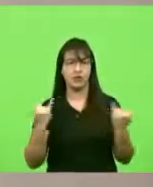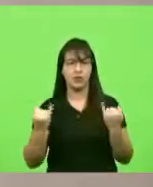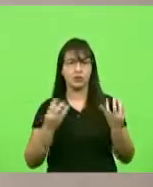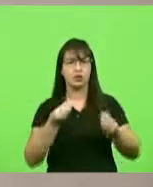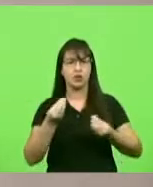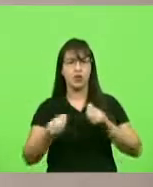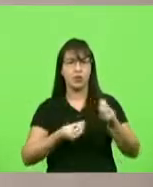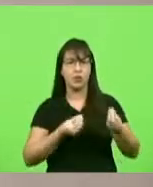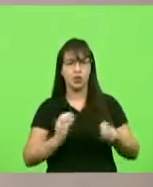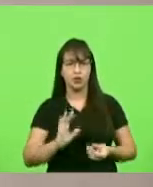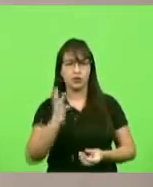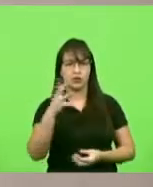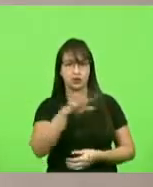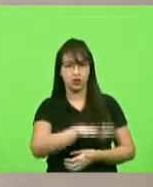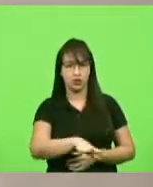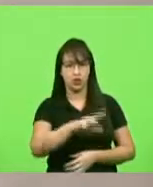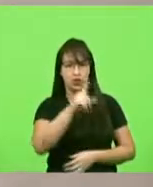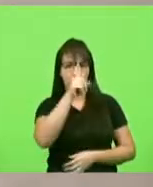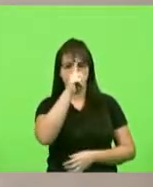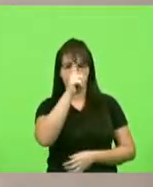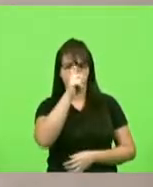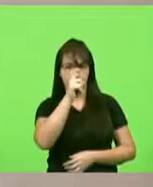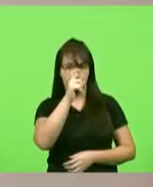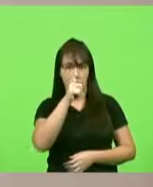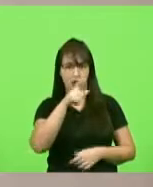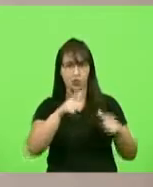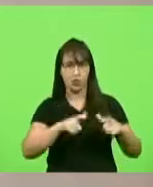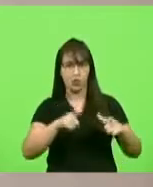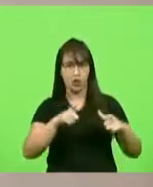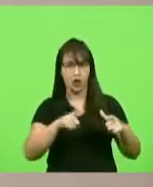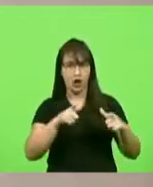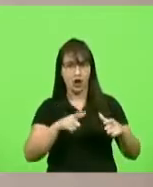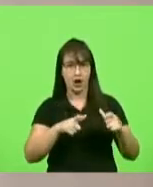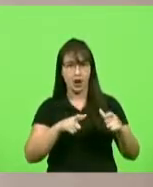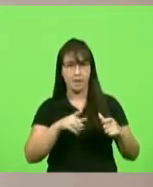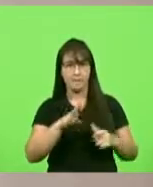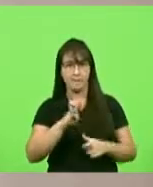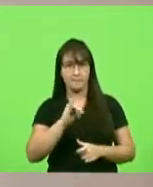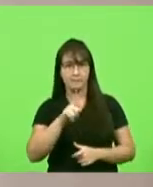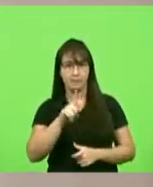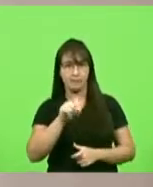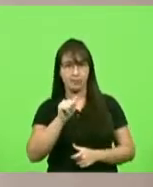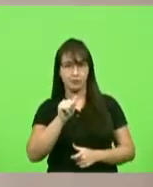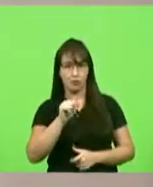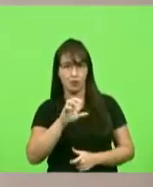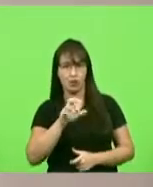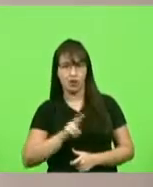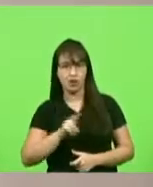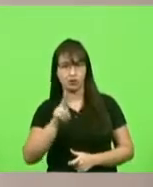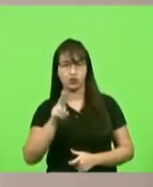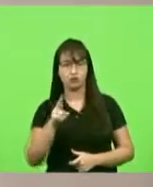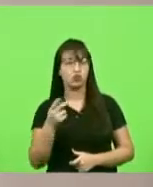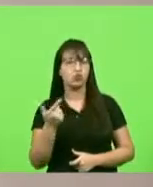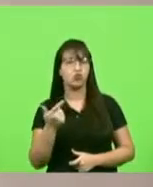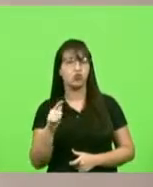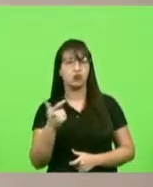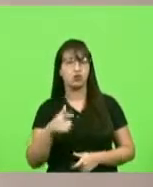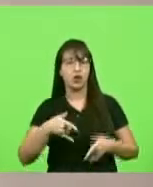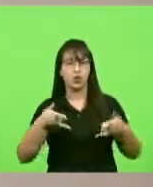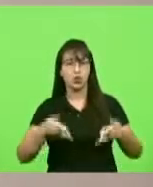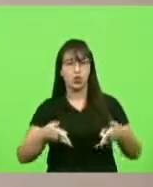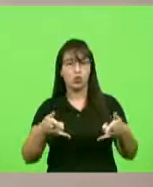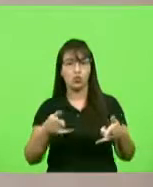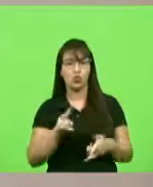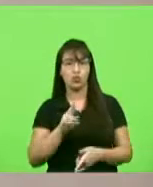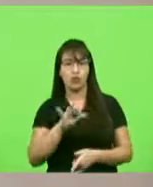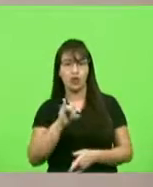que o hospital regional, localizado no município de Biguaçu, não conta com leitos de UTI permanentemente. Em discussão,